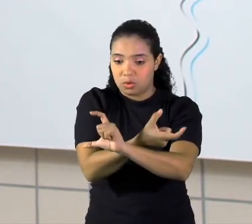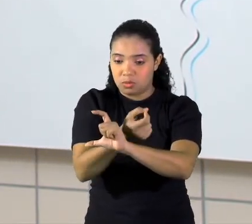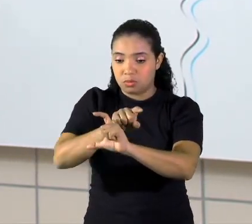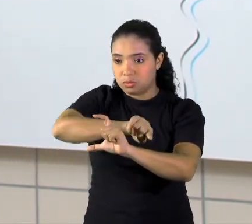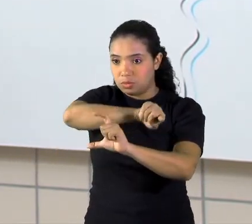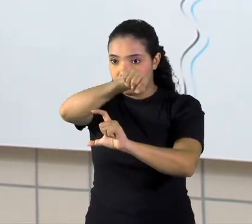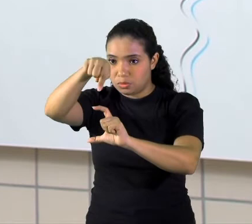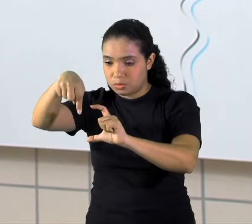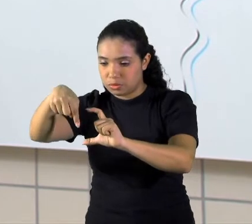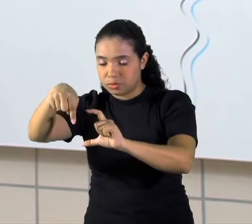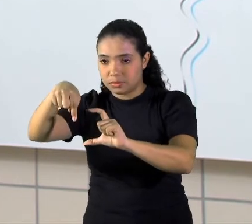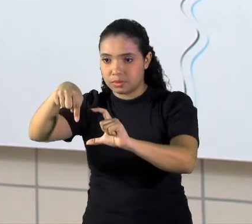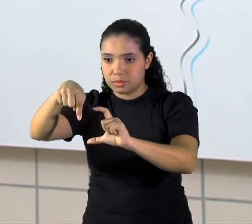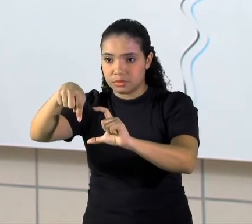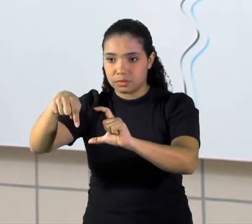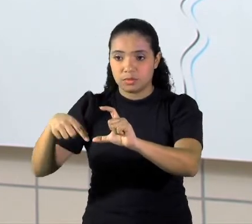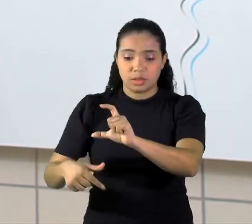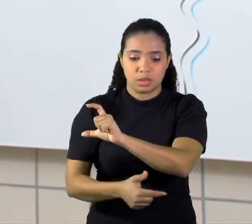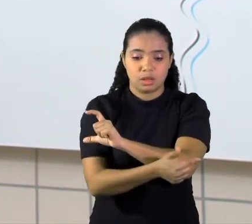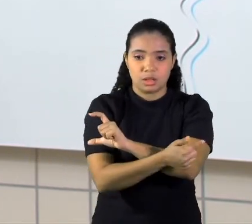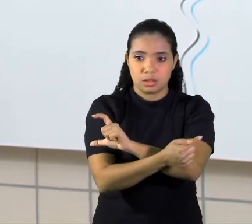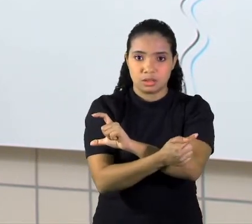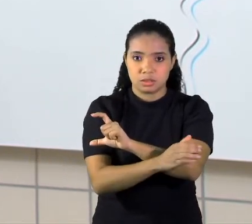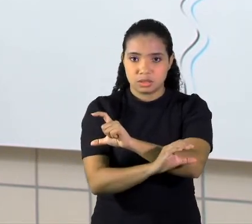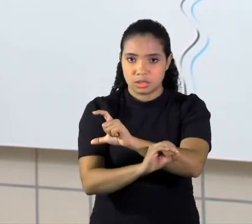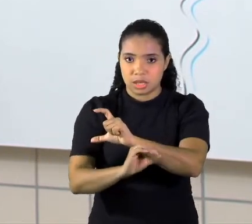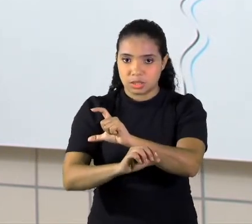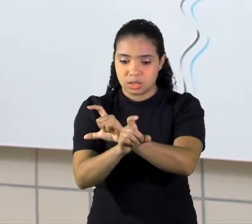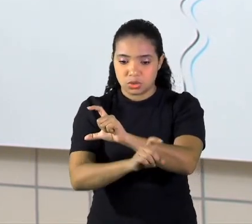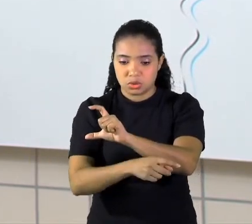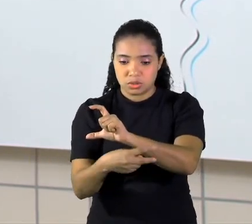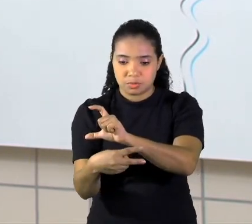primeiro, vou repetir o 700x.